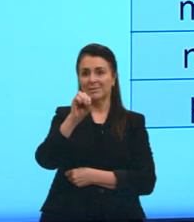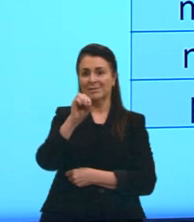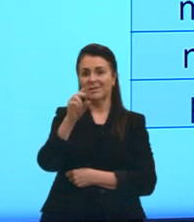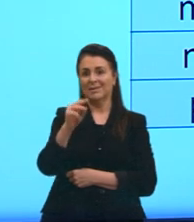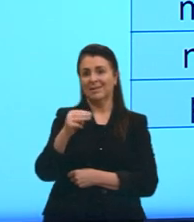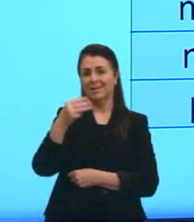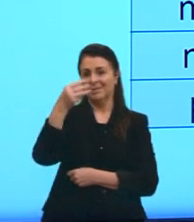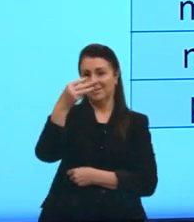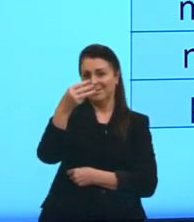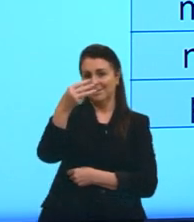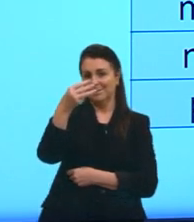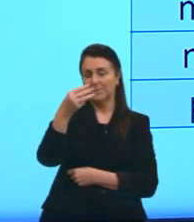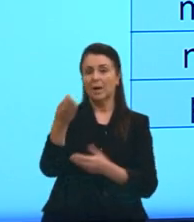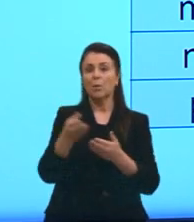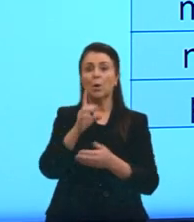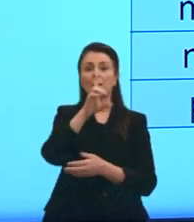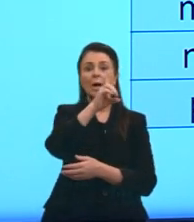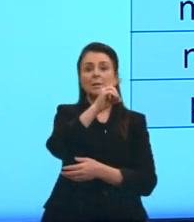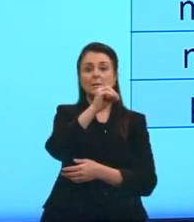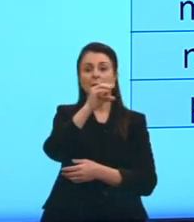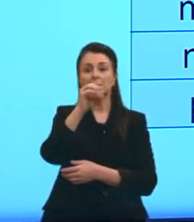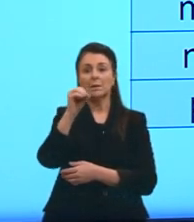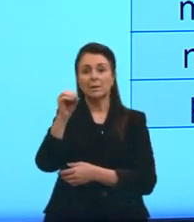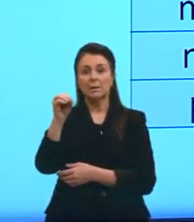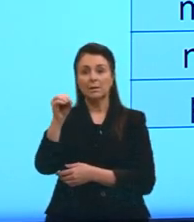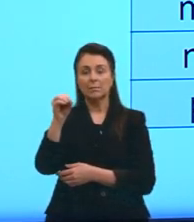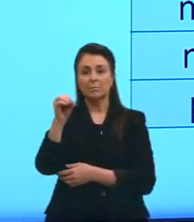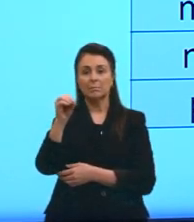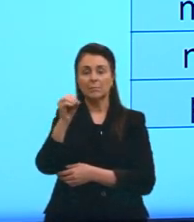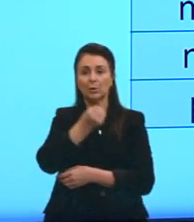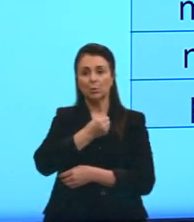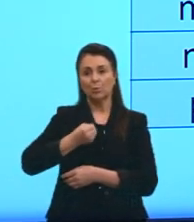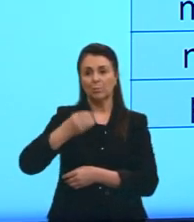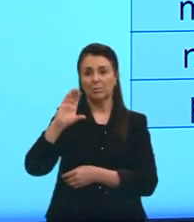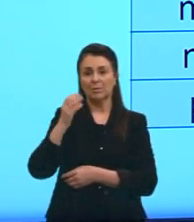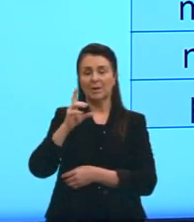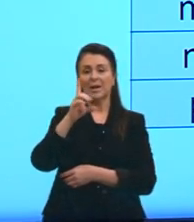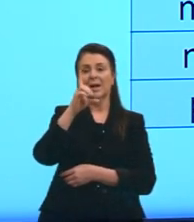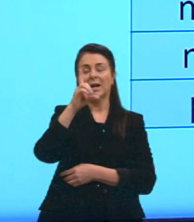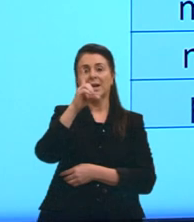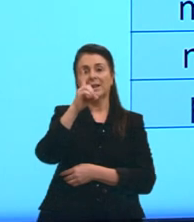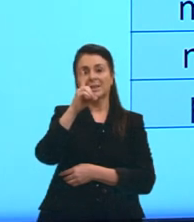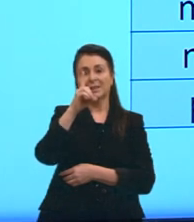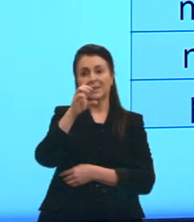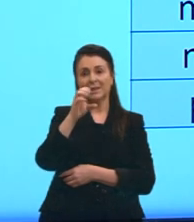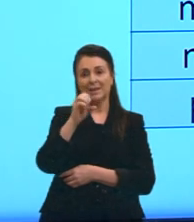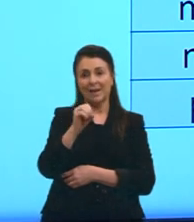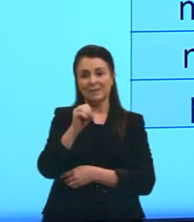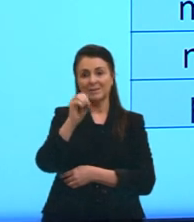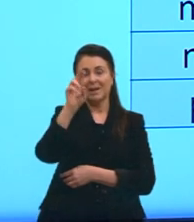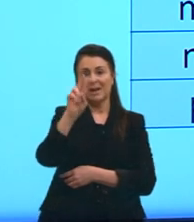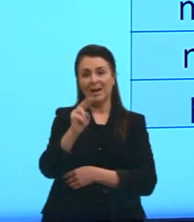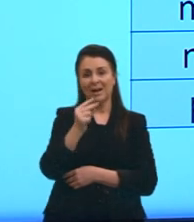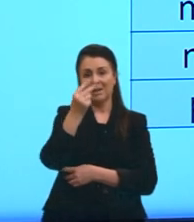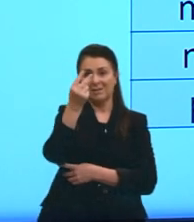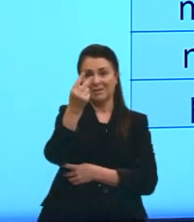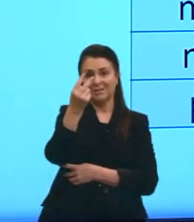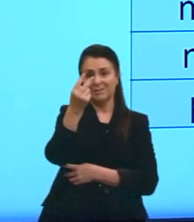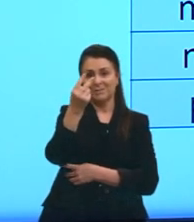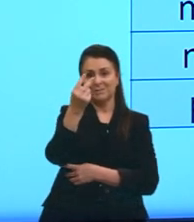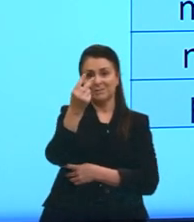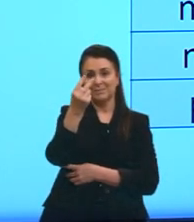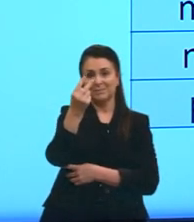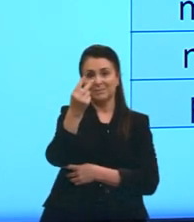e como que a gente pode escrever sem em notação científica 10 elevado ao quadrado que é o caso do desse